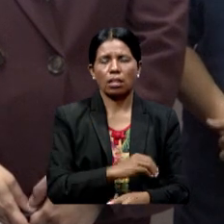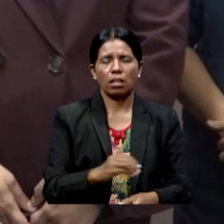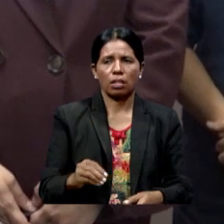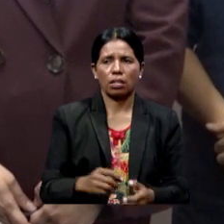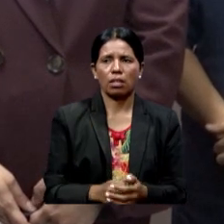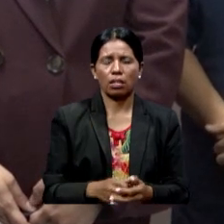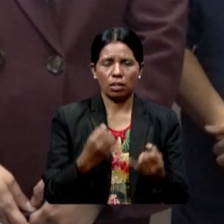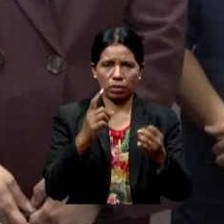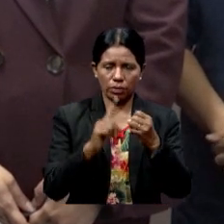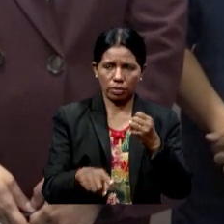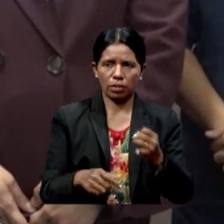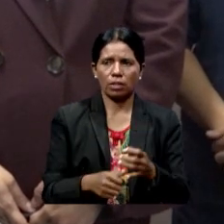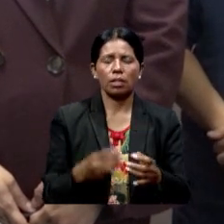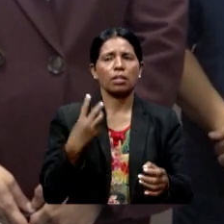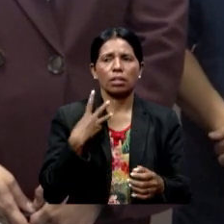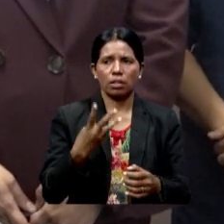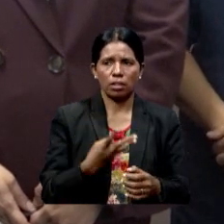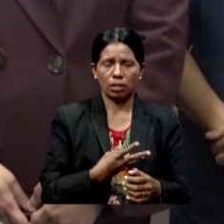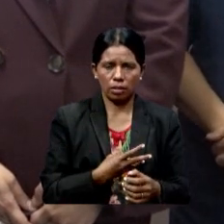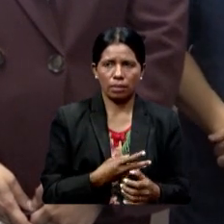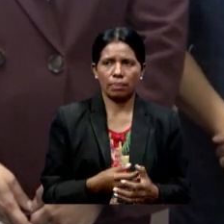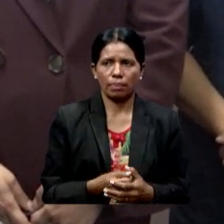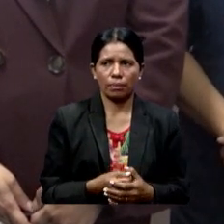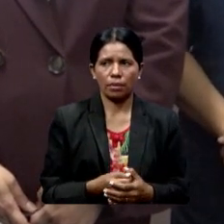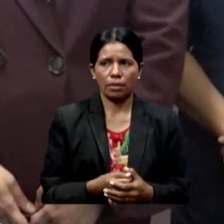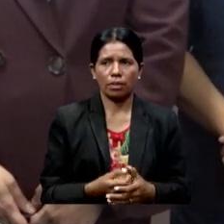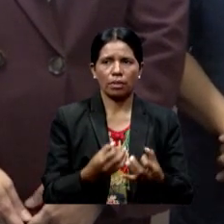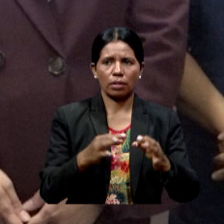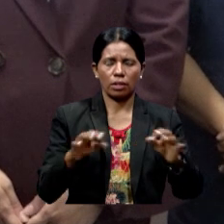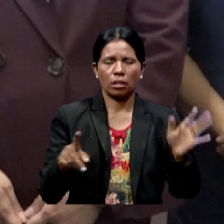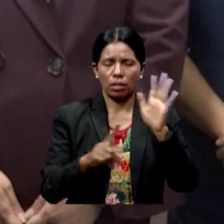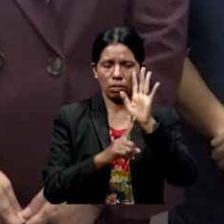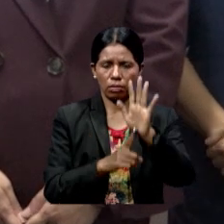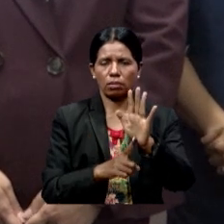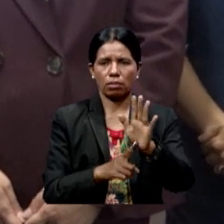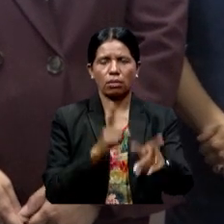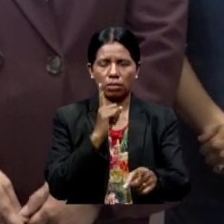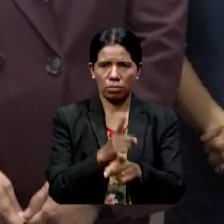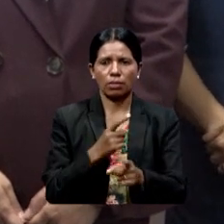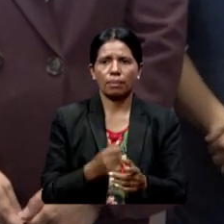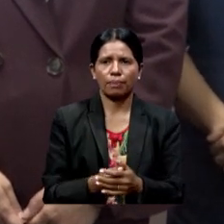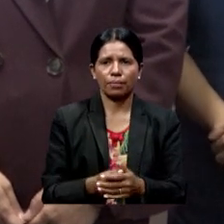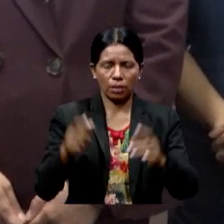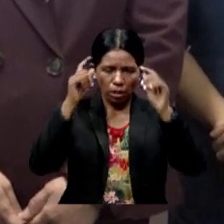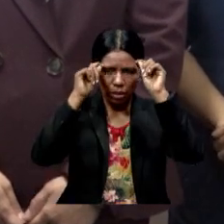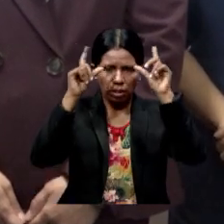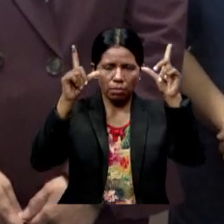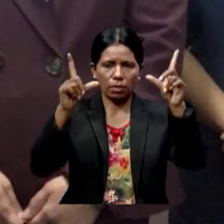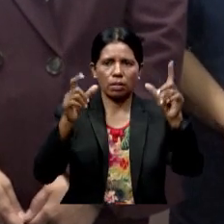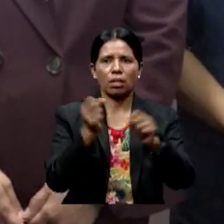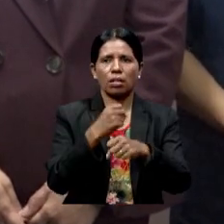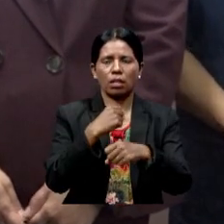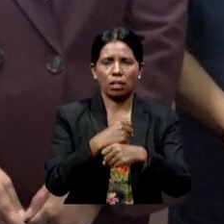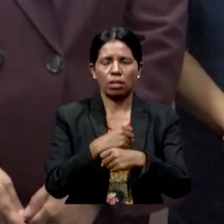e finalmente, ita, fila ita ne se realidade ita. Tan Timor, halu